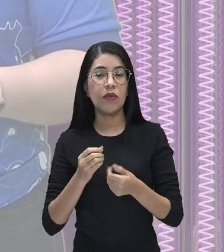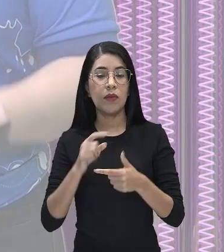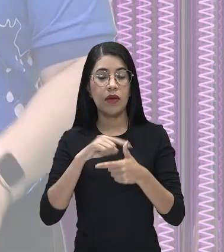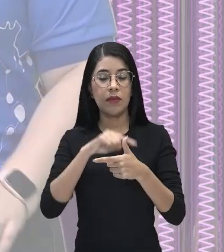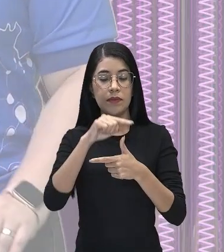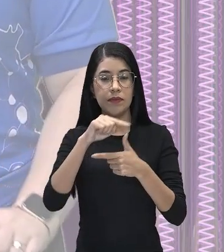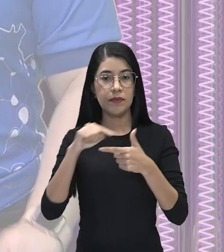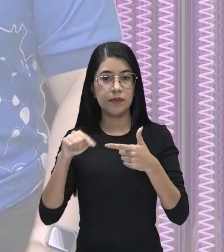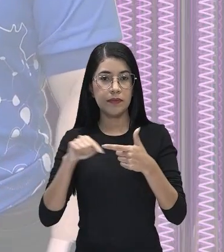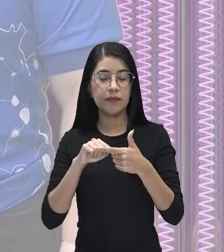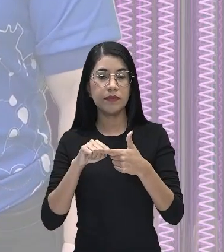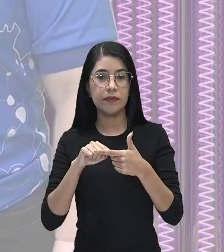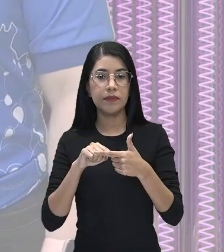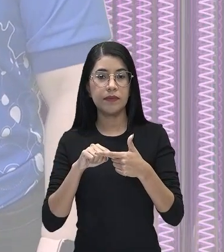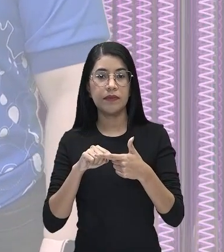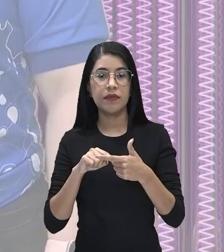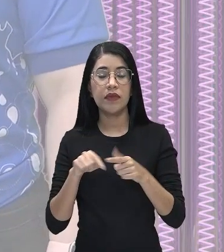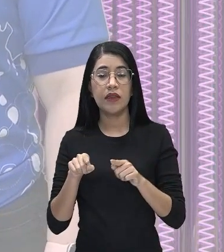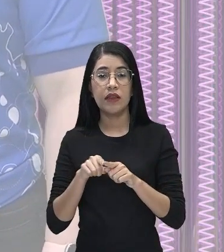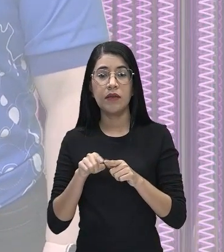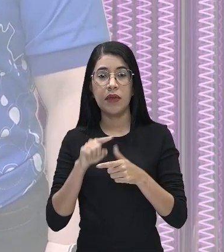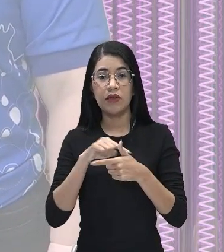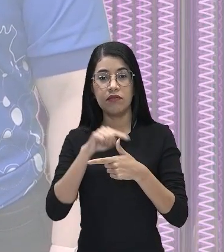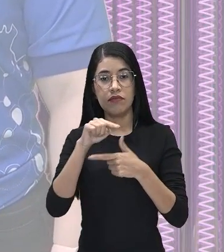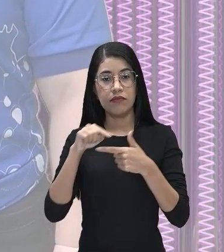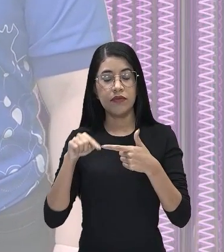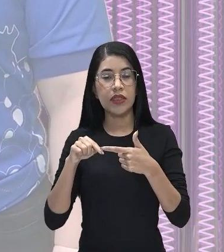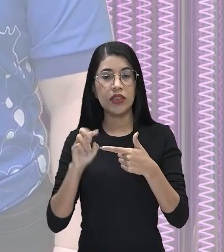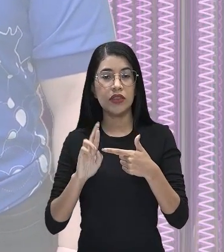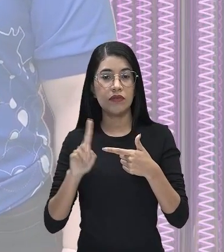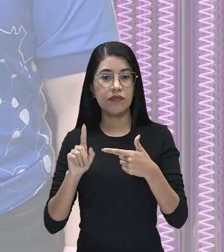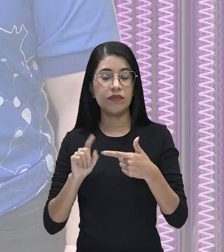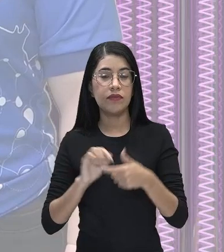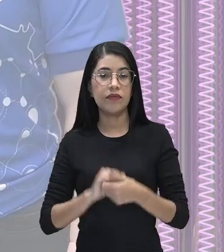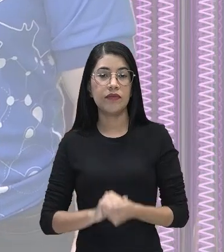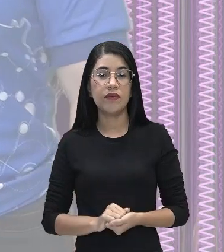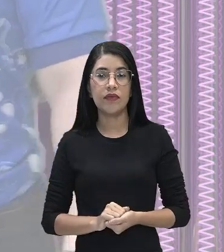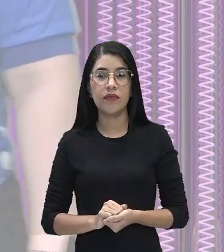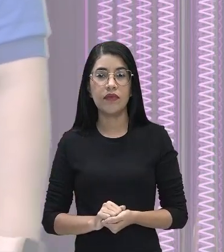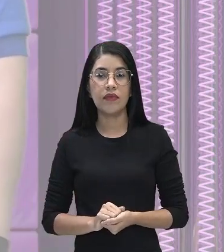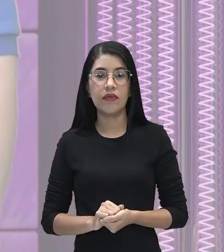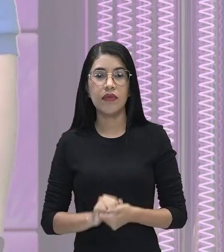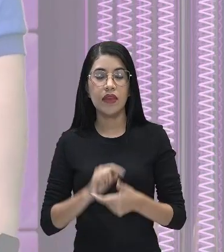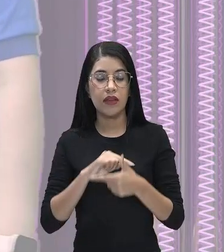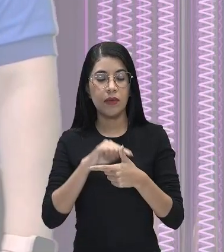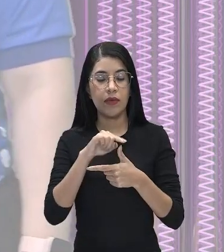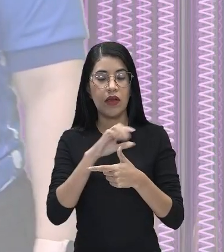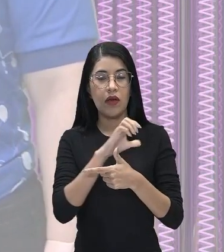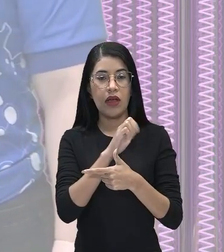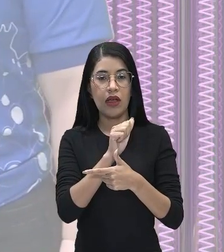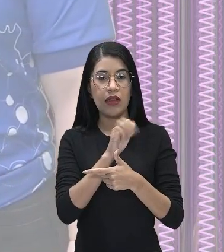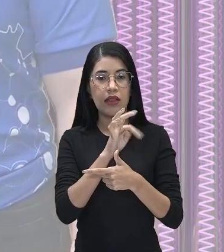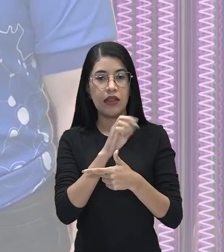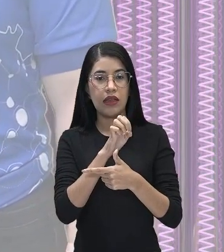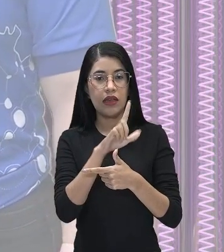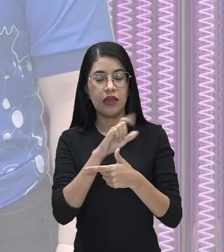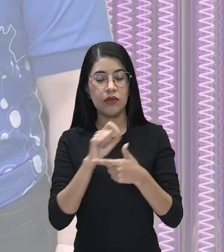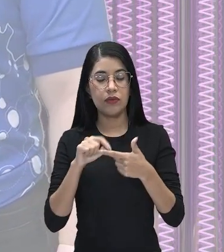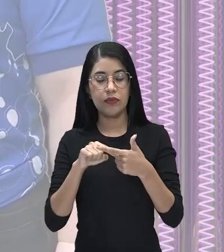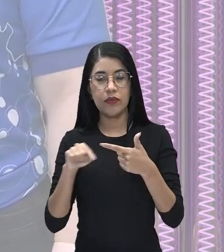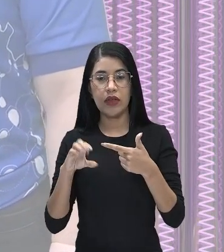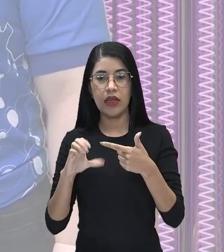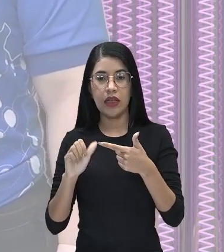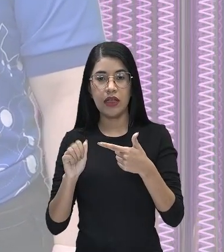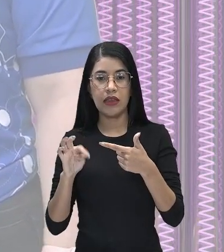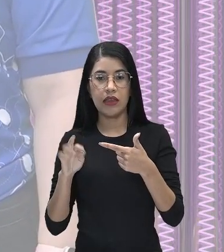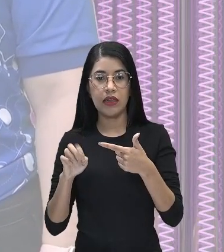triângulo retângulo também, né? Aqui, ó, o lado do triângulo, que é o cateto. Aqui embaixo, o outro lado, que é outro cateto.